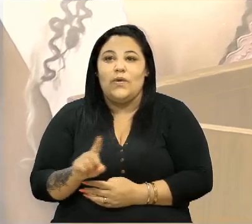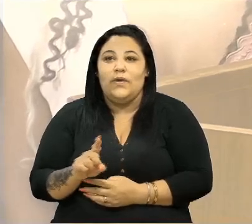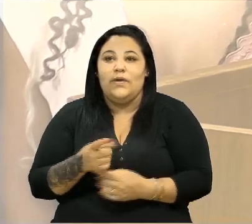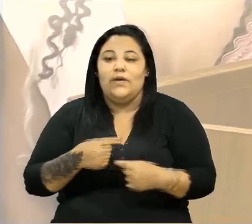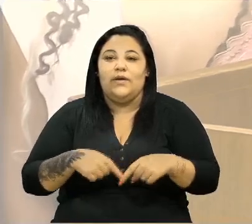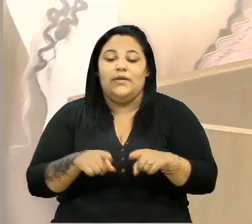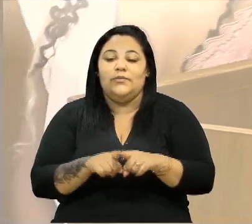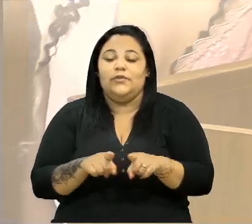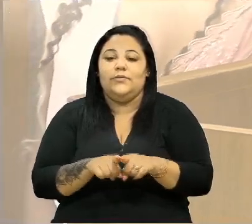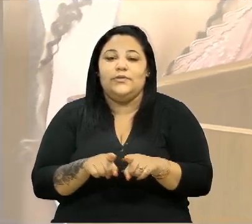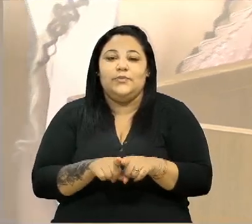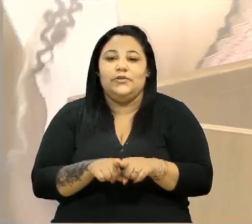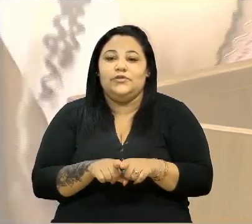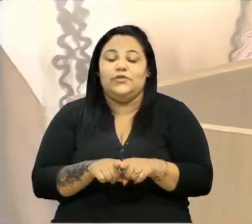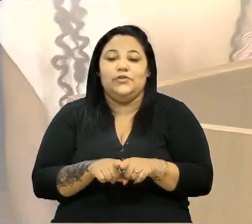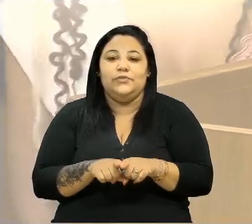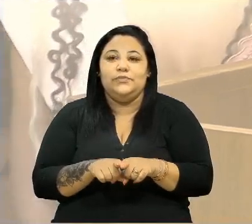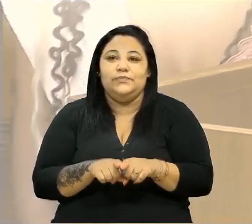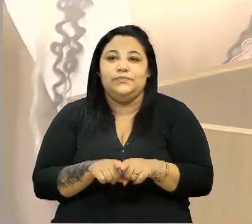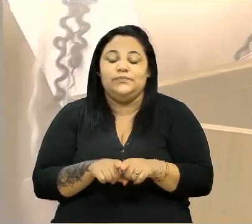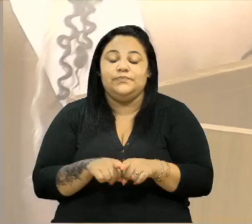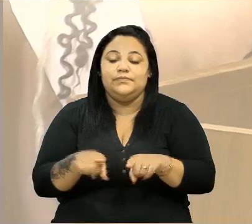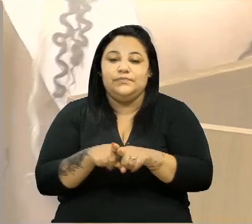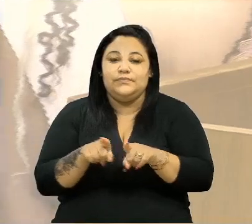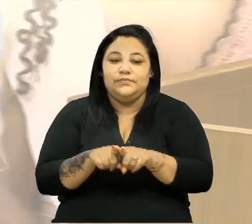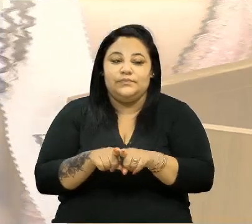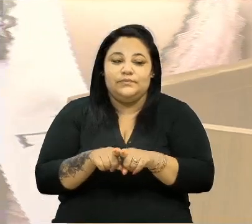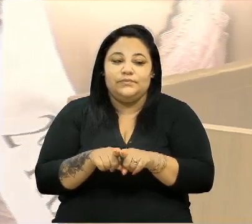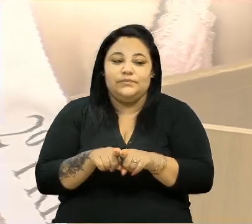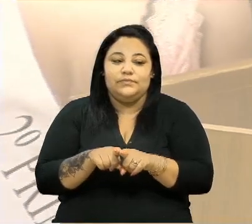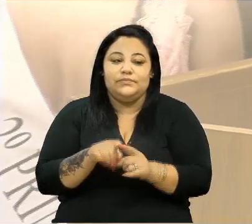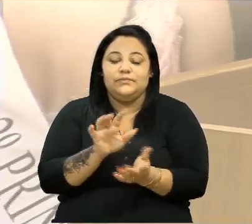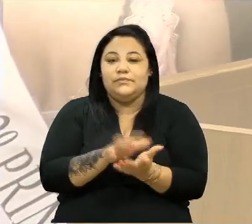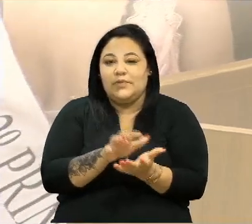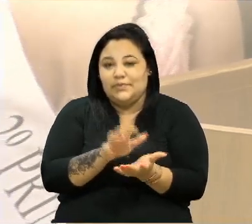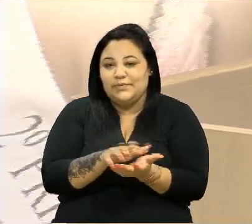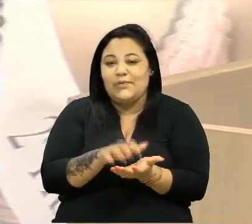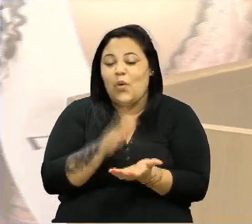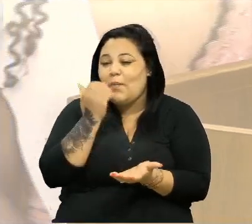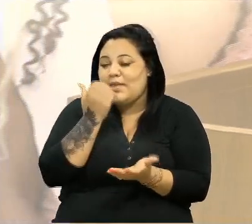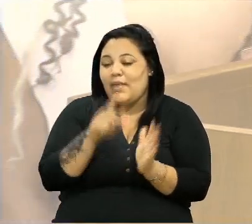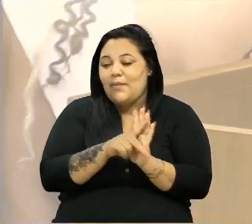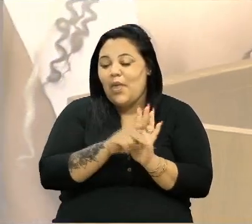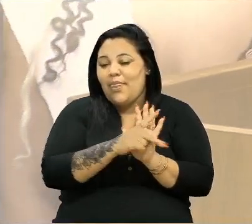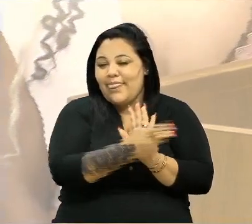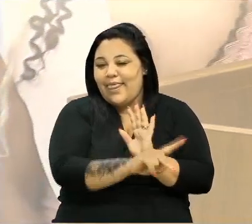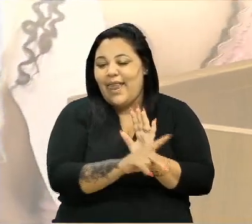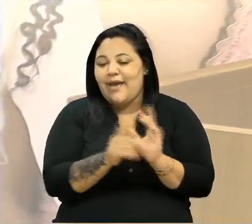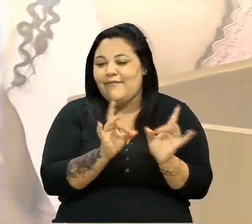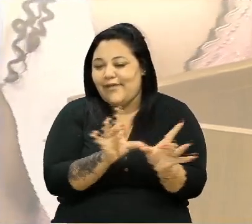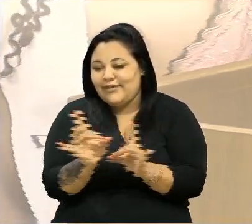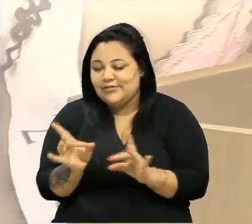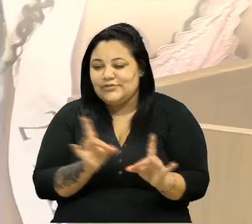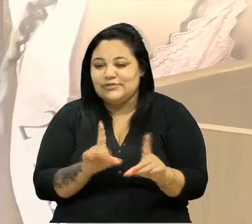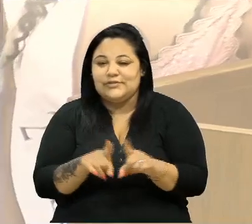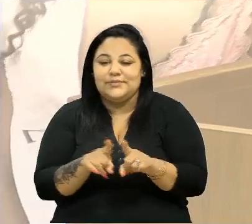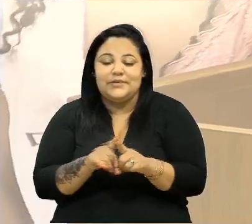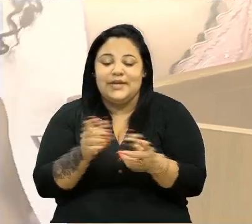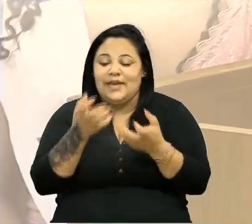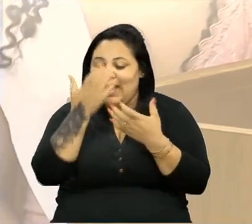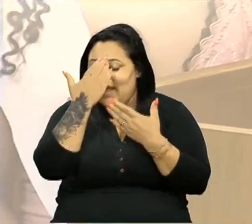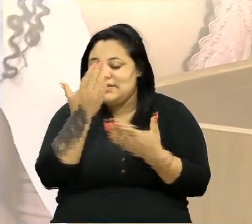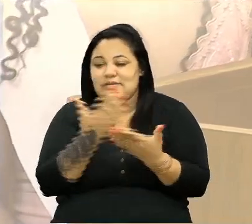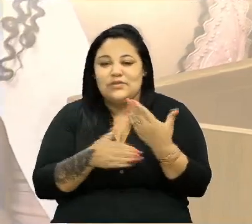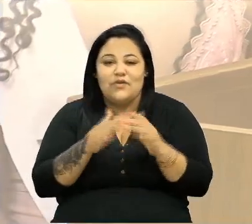cuscuz nordestino. Não poderia de agradecer à senhora Rosilei Bressan e à sua família, e ao Luciano também, por